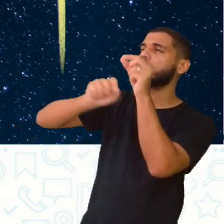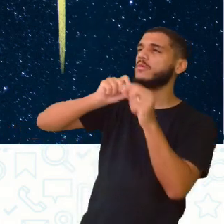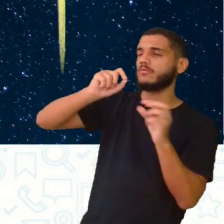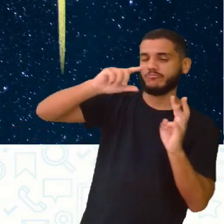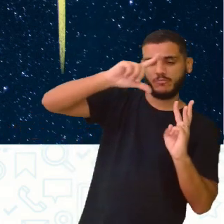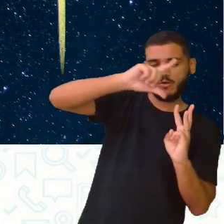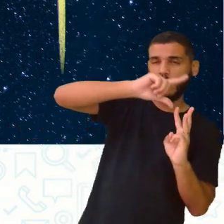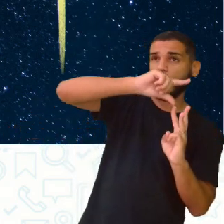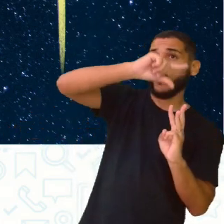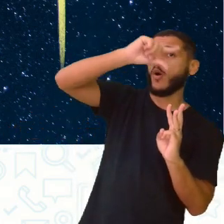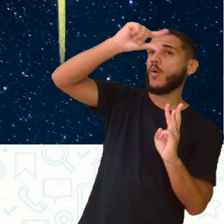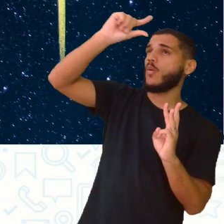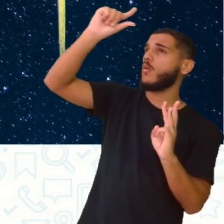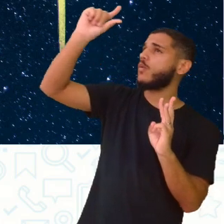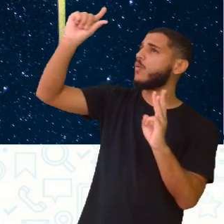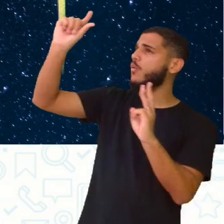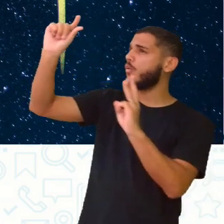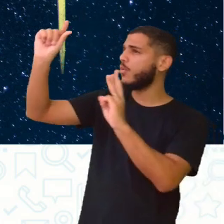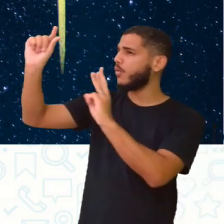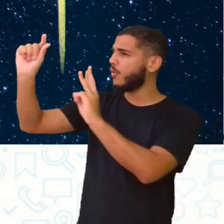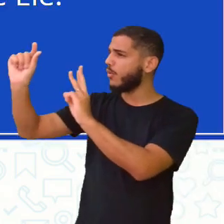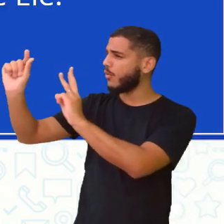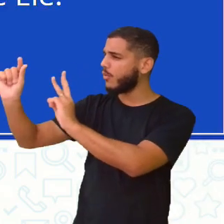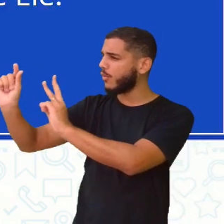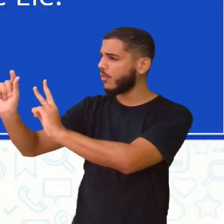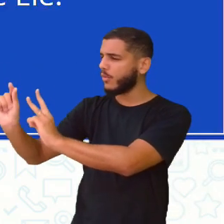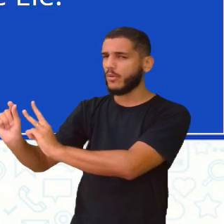de que o Filho de Deus nascera.